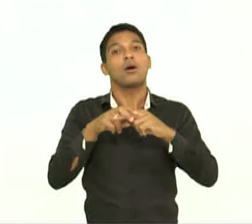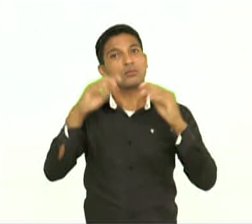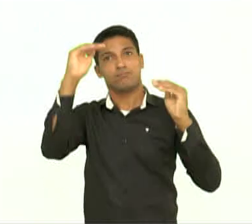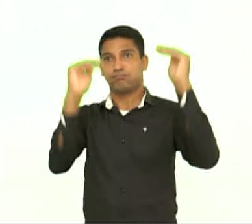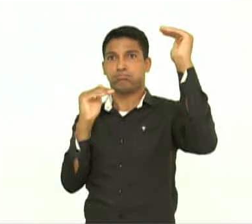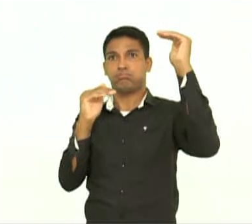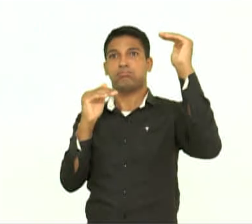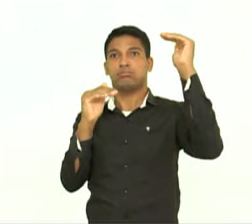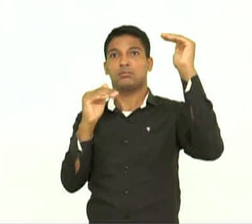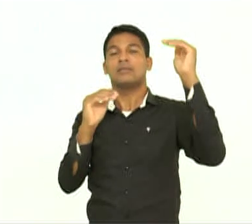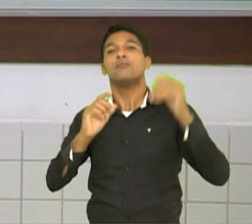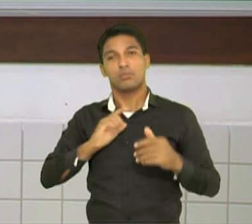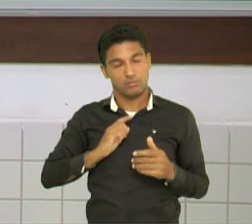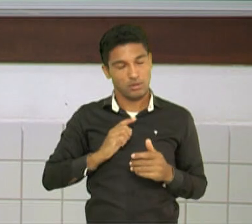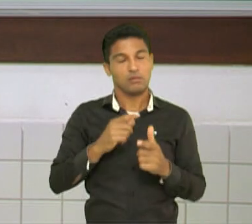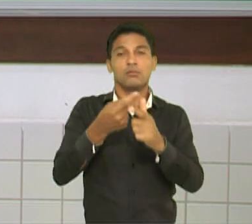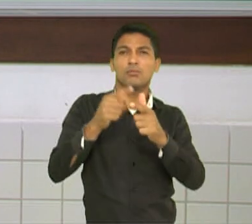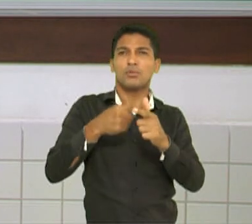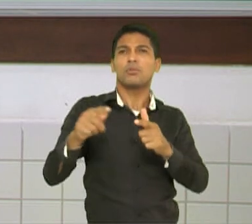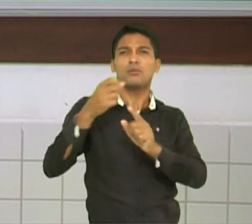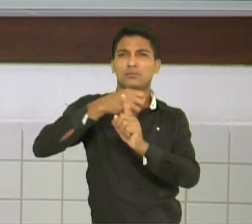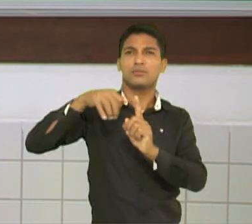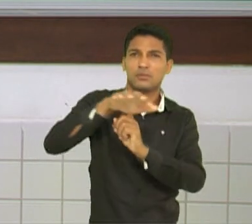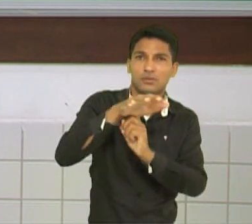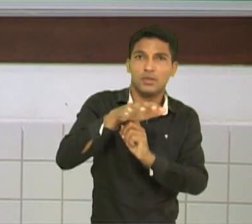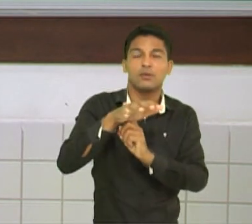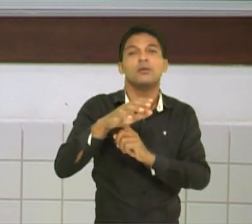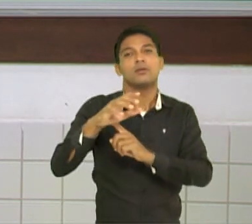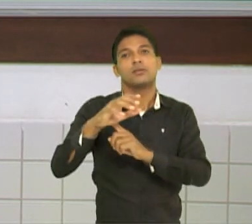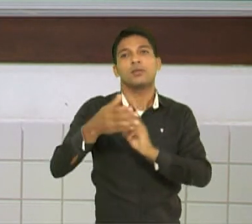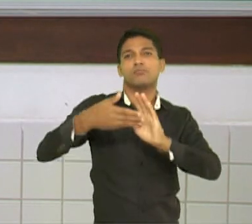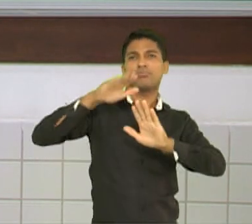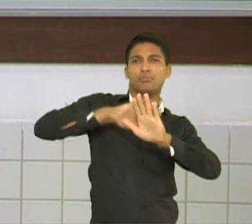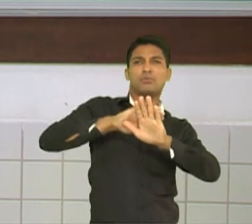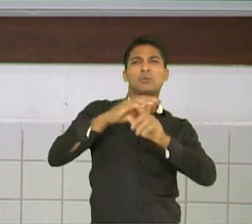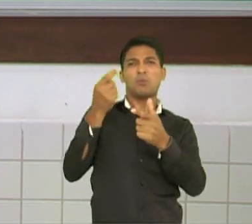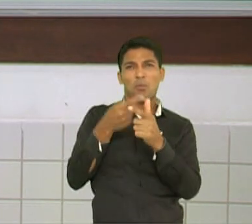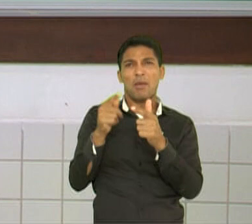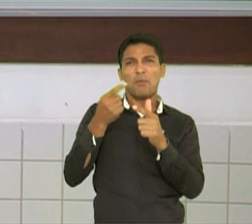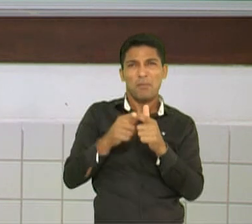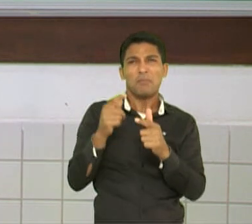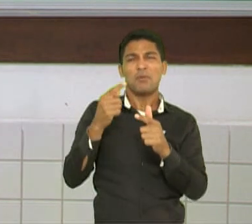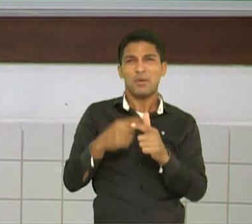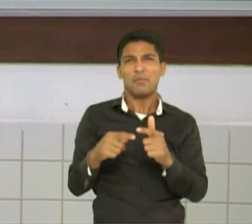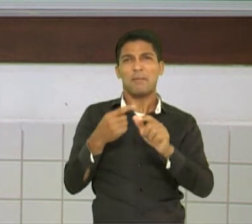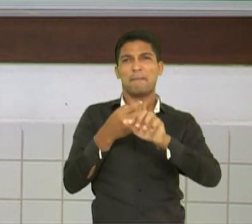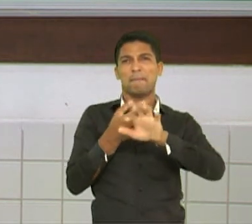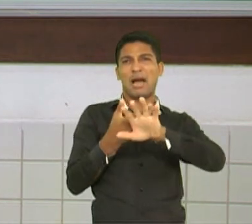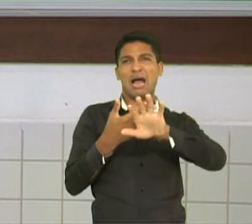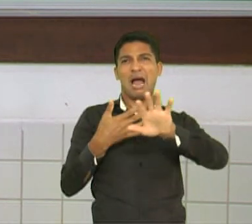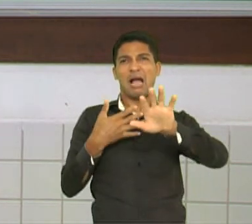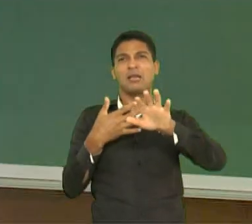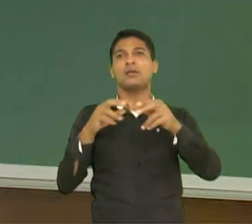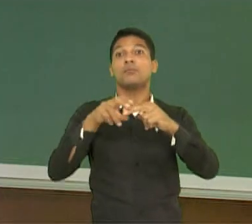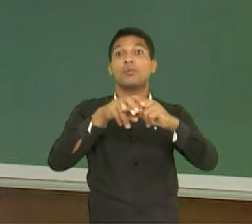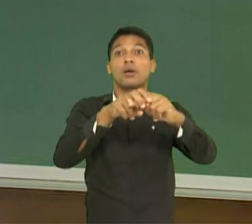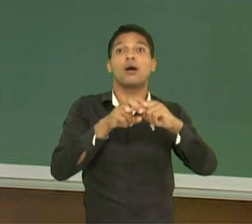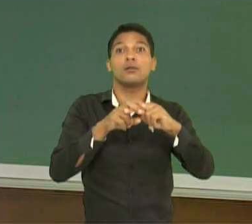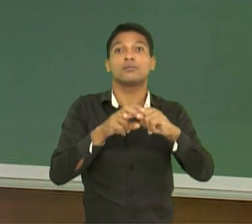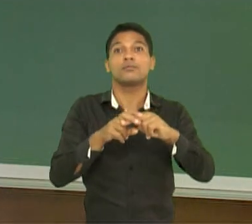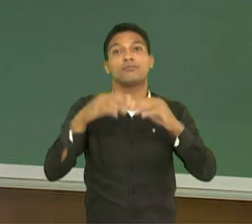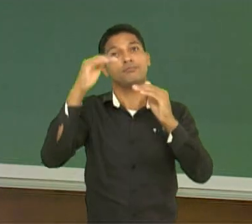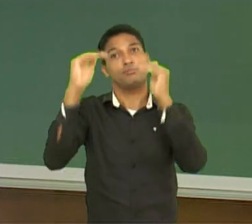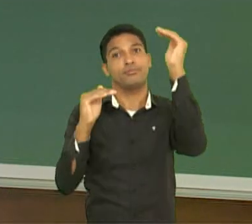desigualdade social. Então você tem outros problemas aí que vêm por trás da desigualdade social. Outro desafio aqui, ó, ainda